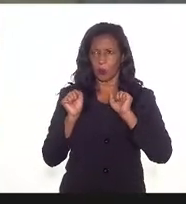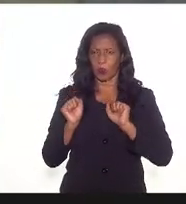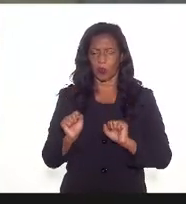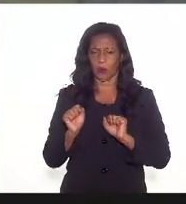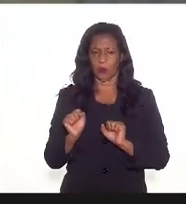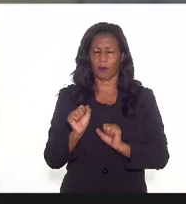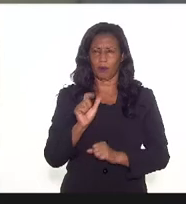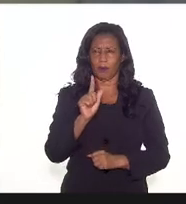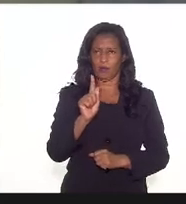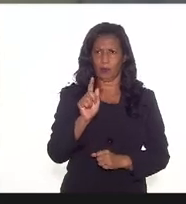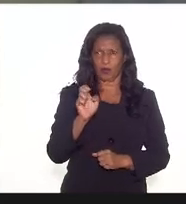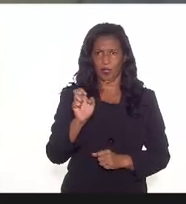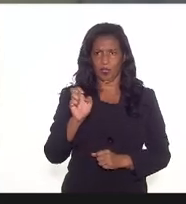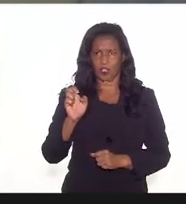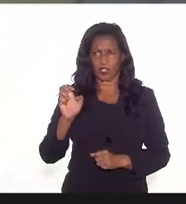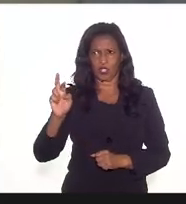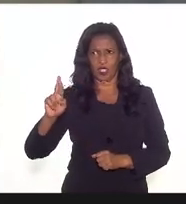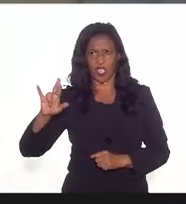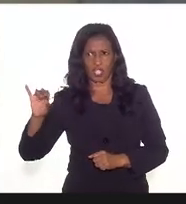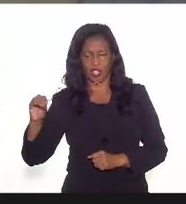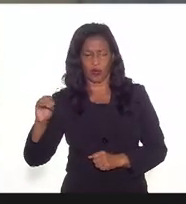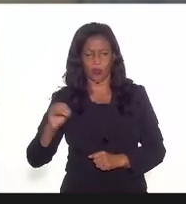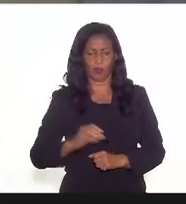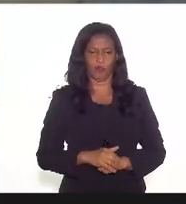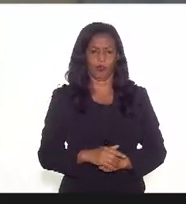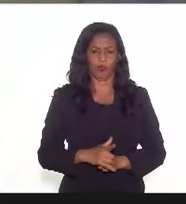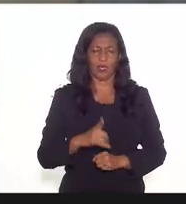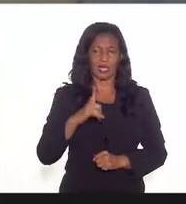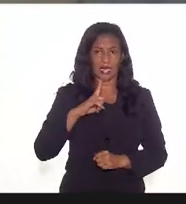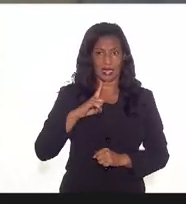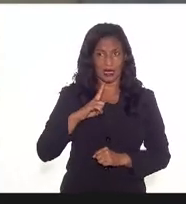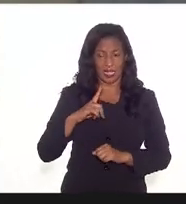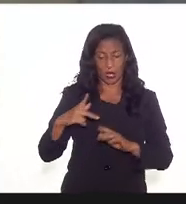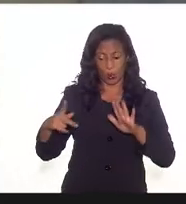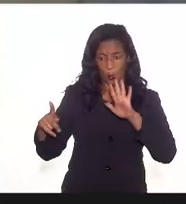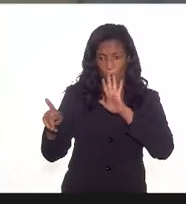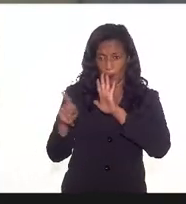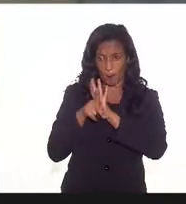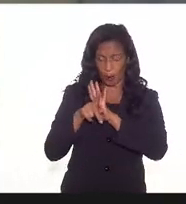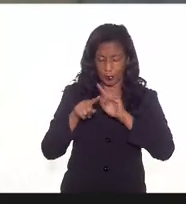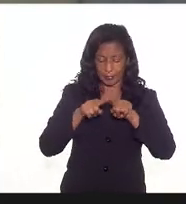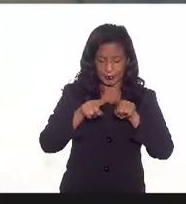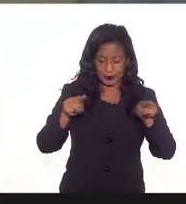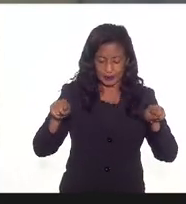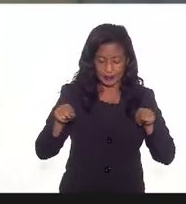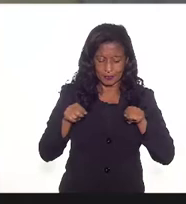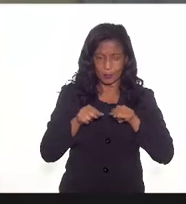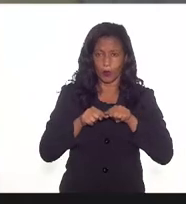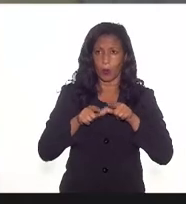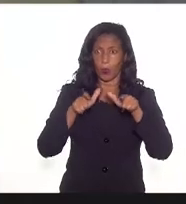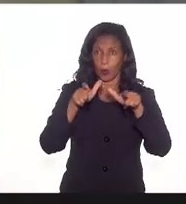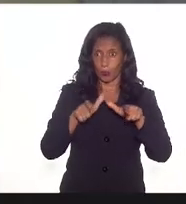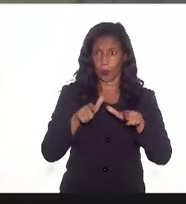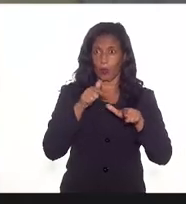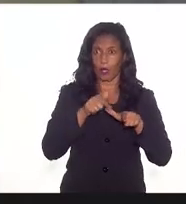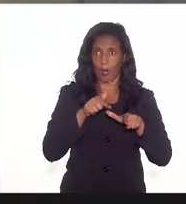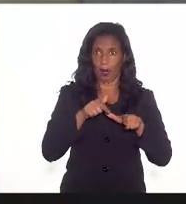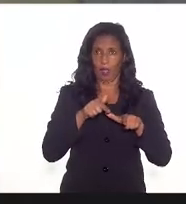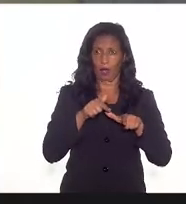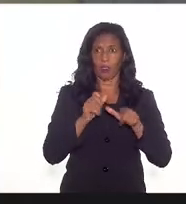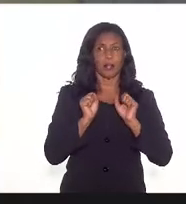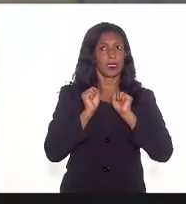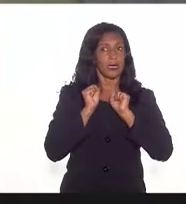a AGRIU ter um departamento, uma areazinha específica que